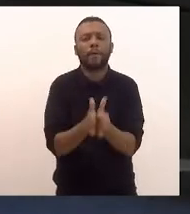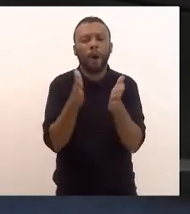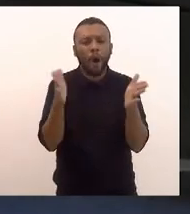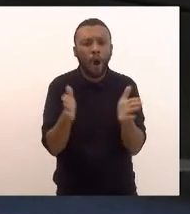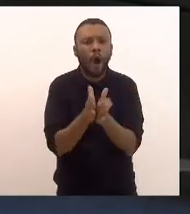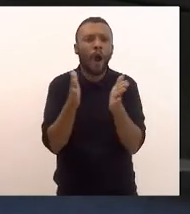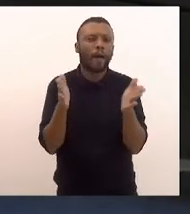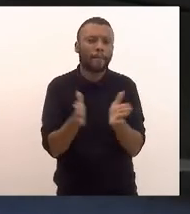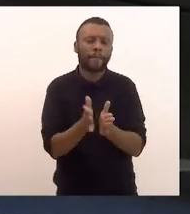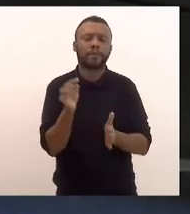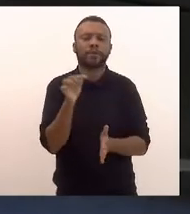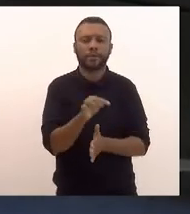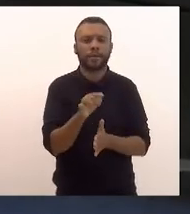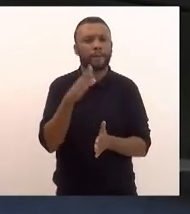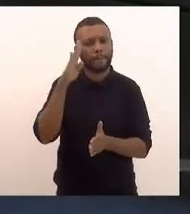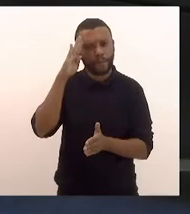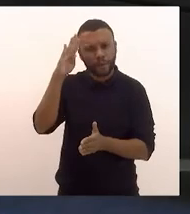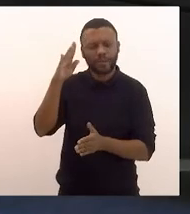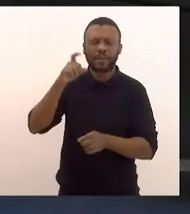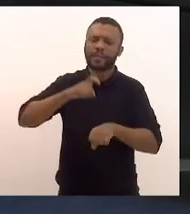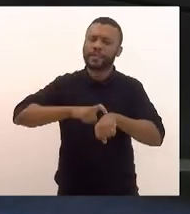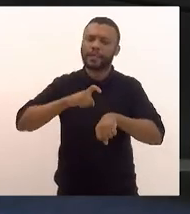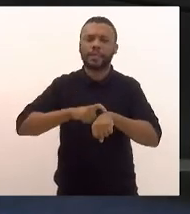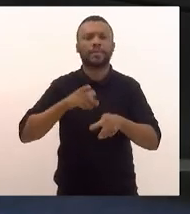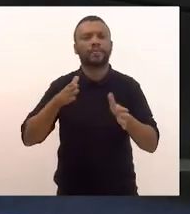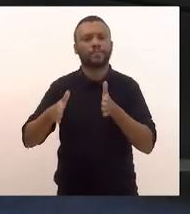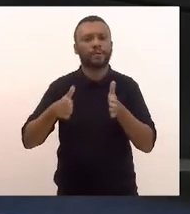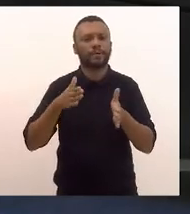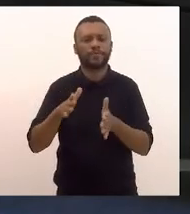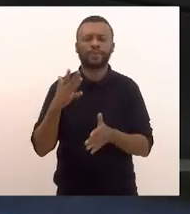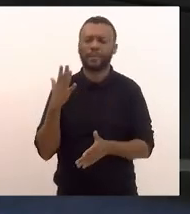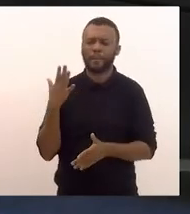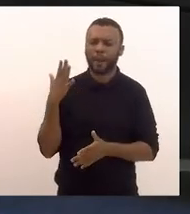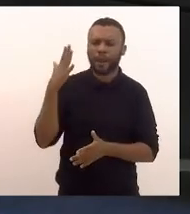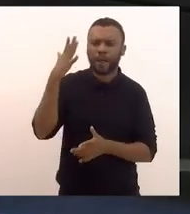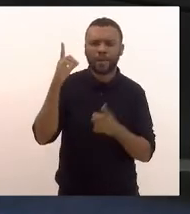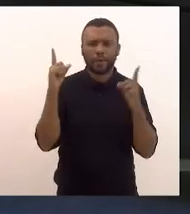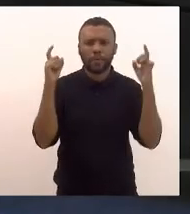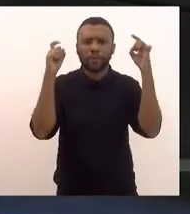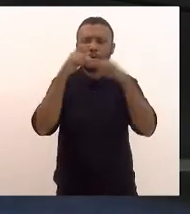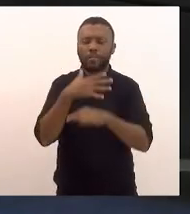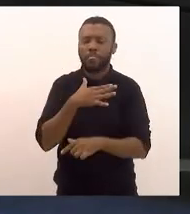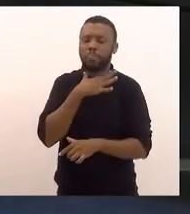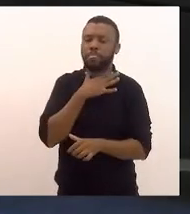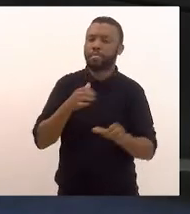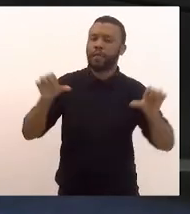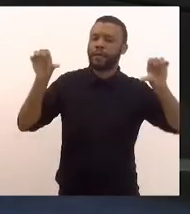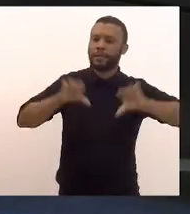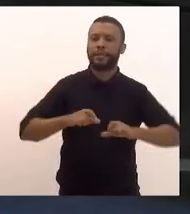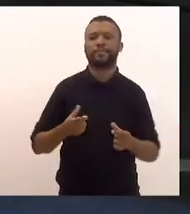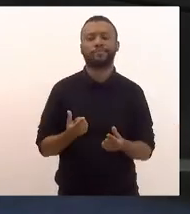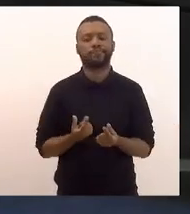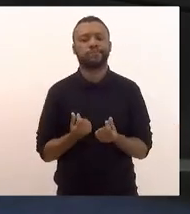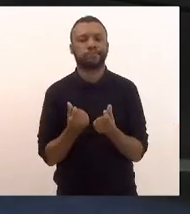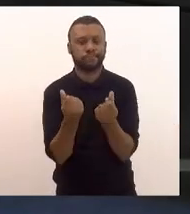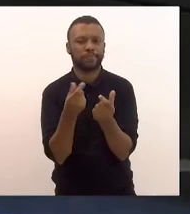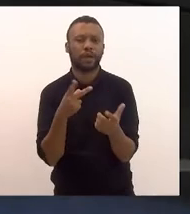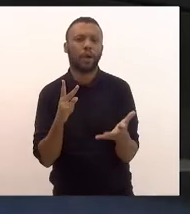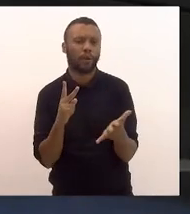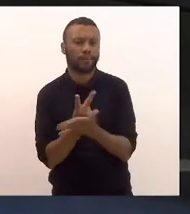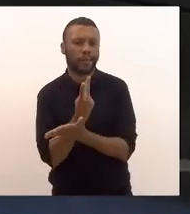mormente nesse período de grandes dificuldades Face à crise financeira sem precedentes